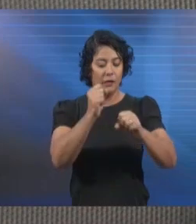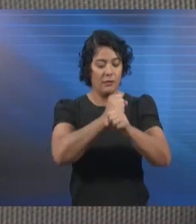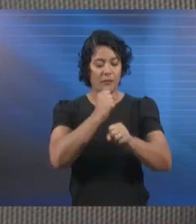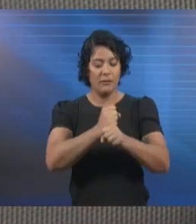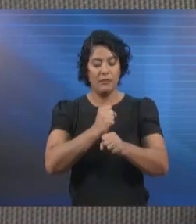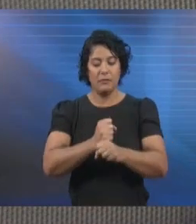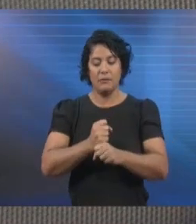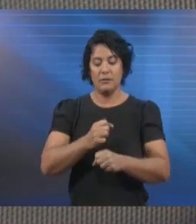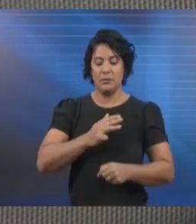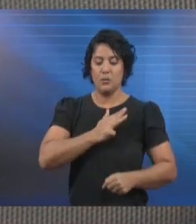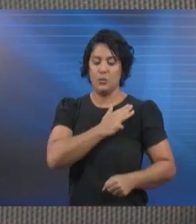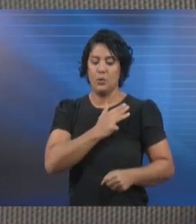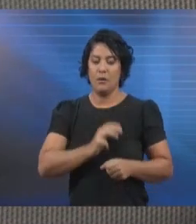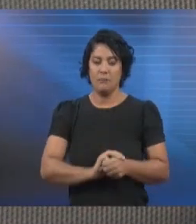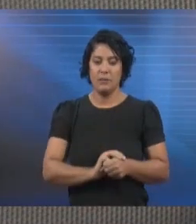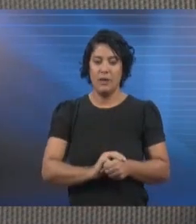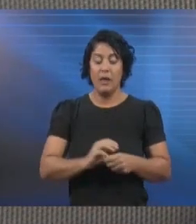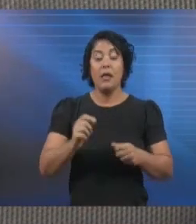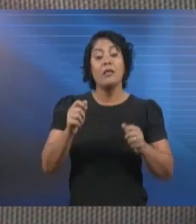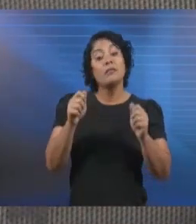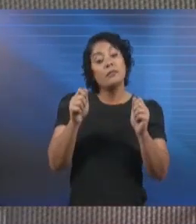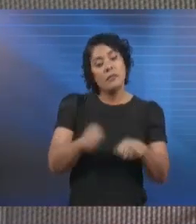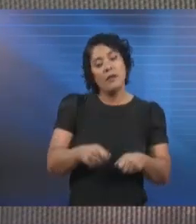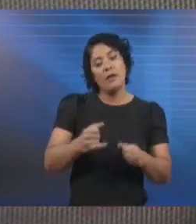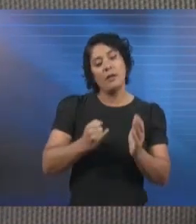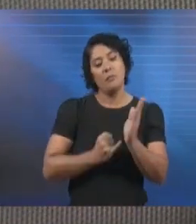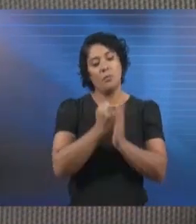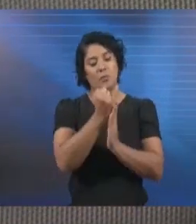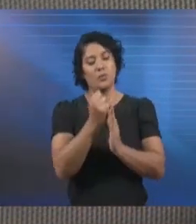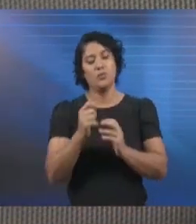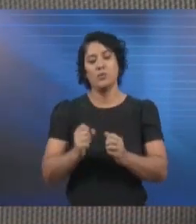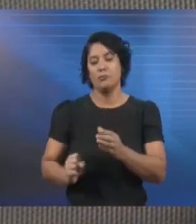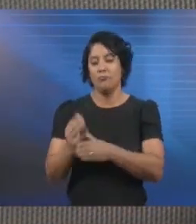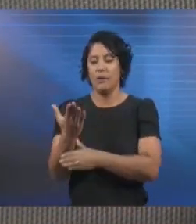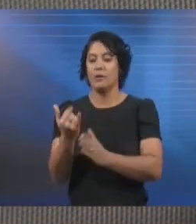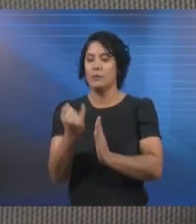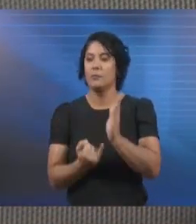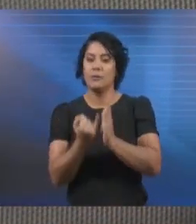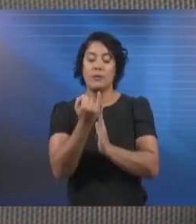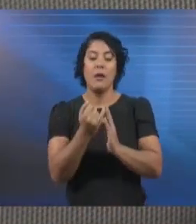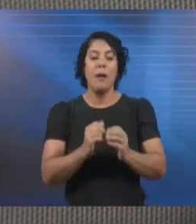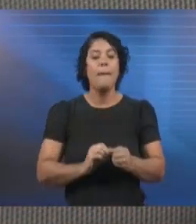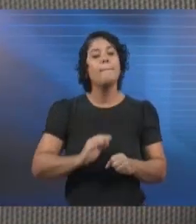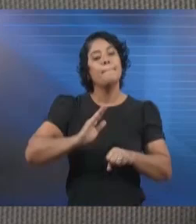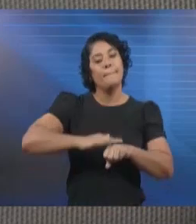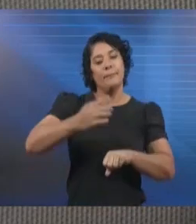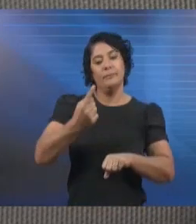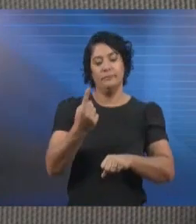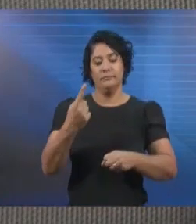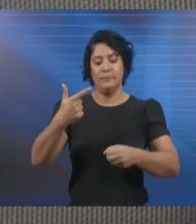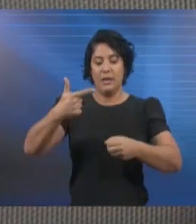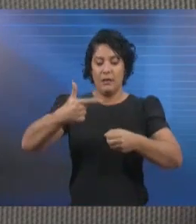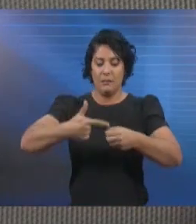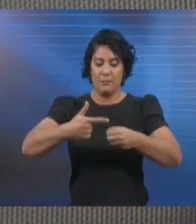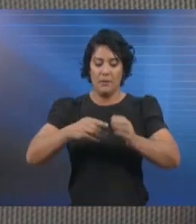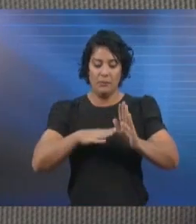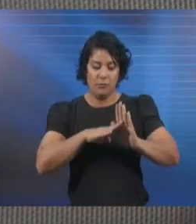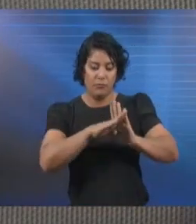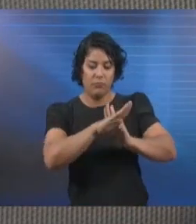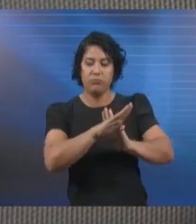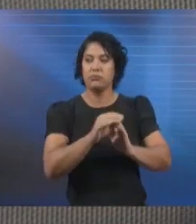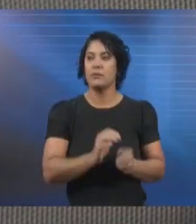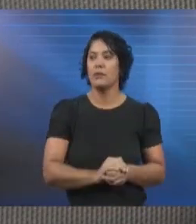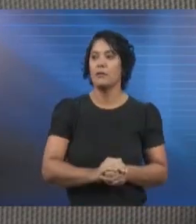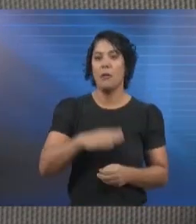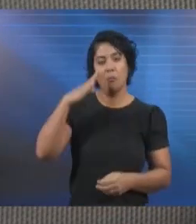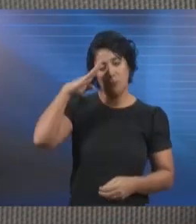criar imposto ou aumentar imposto temos agora mais um aumento da gasolina mais um aumento da gasolina na época na gestão